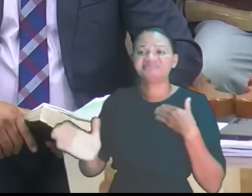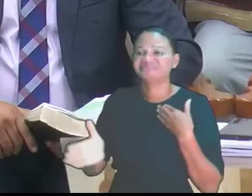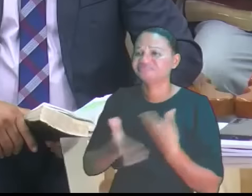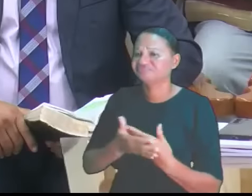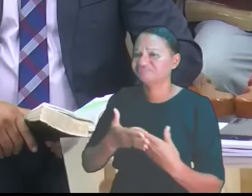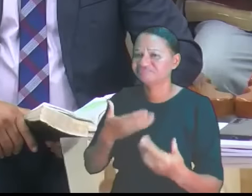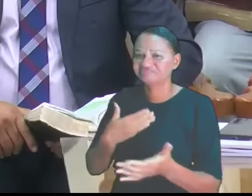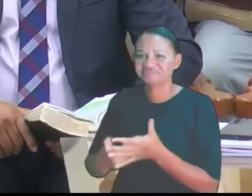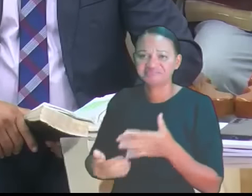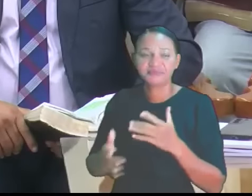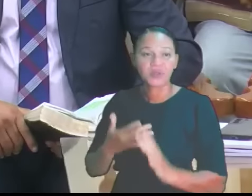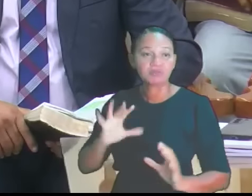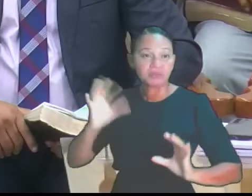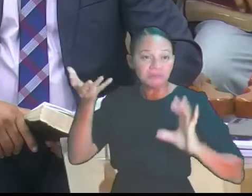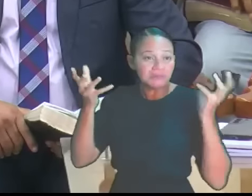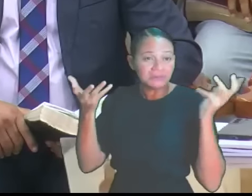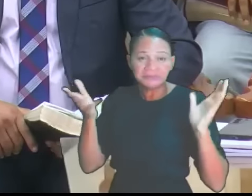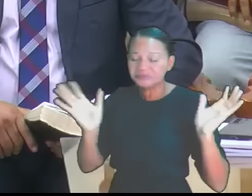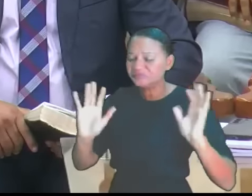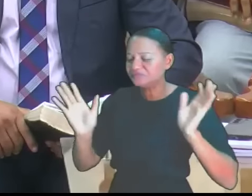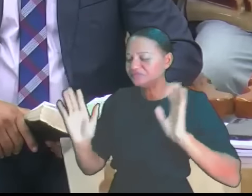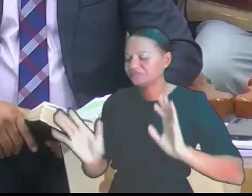Independente dos meios.